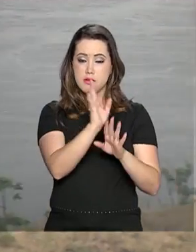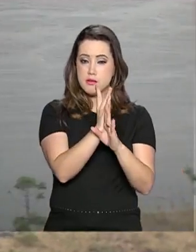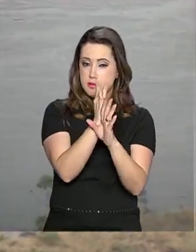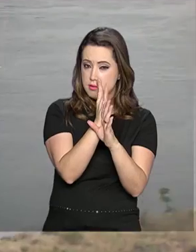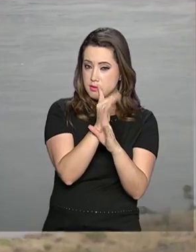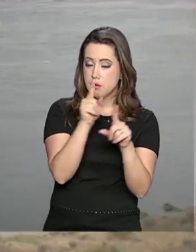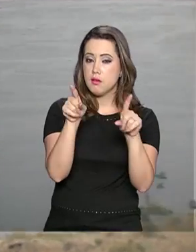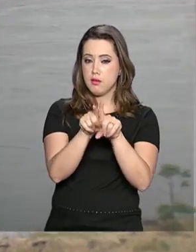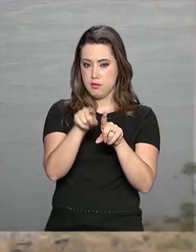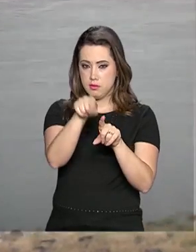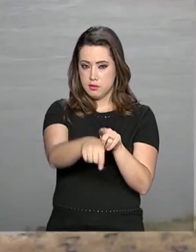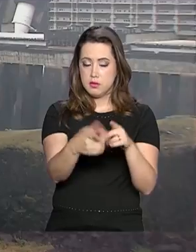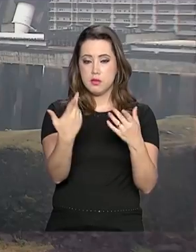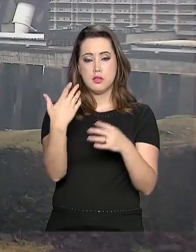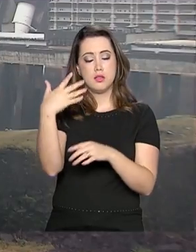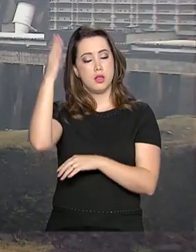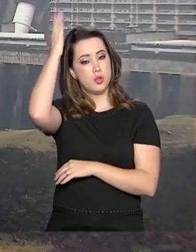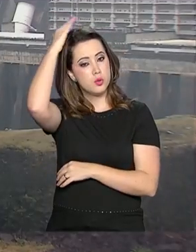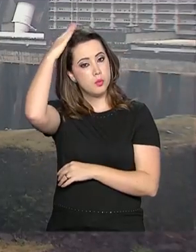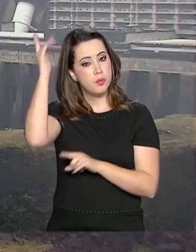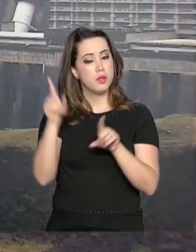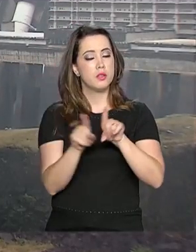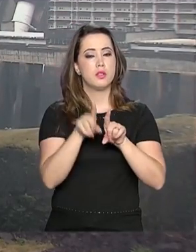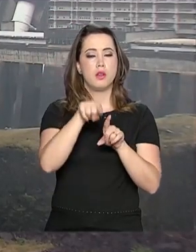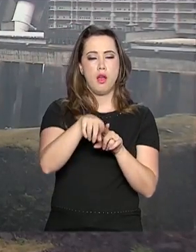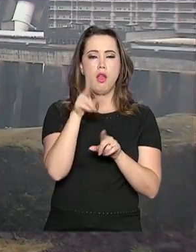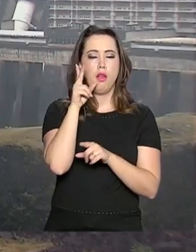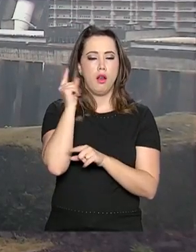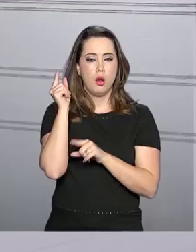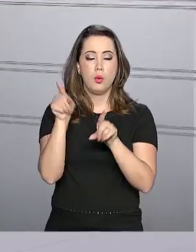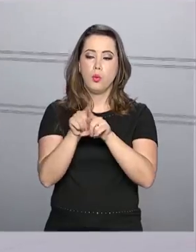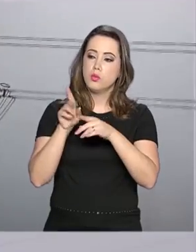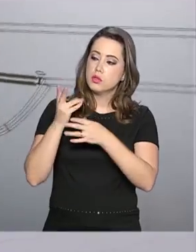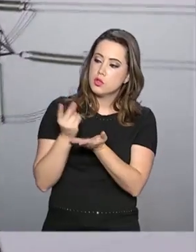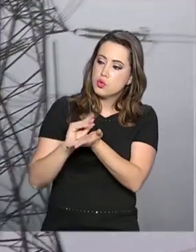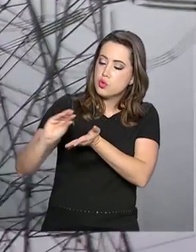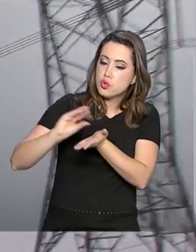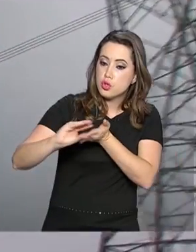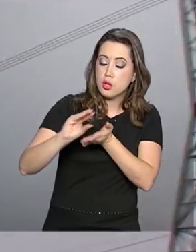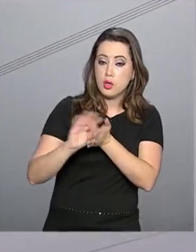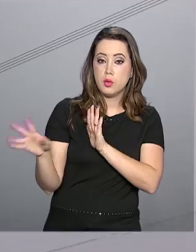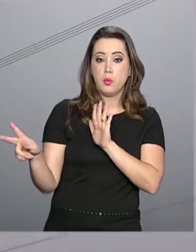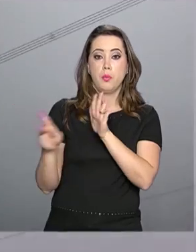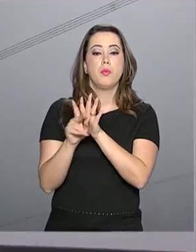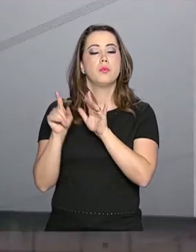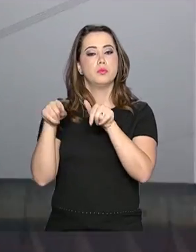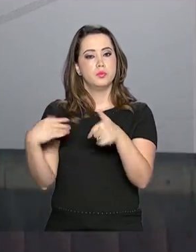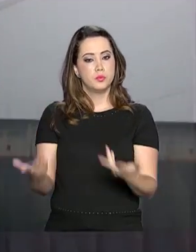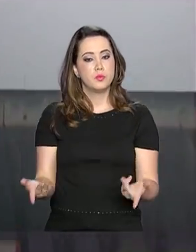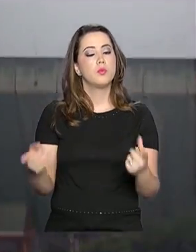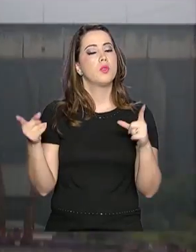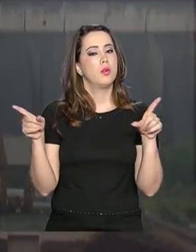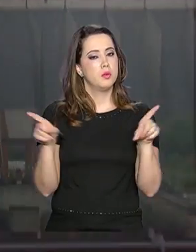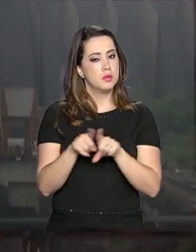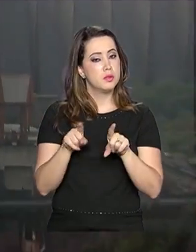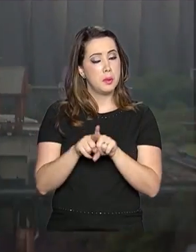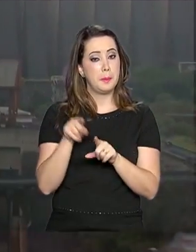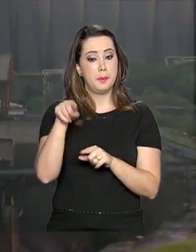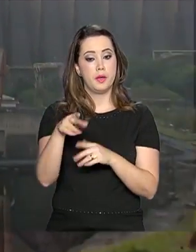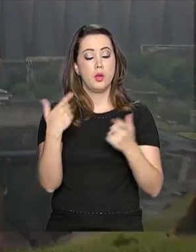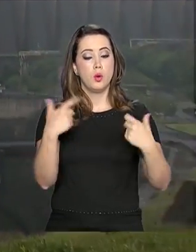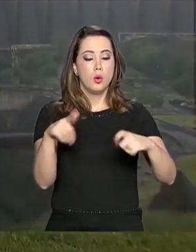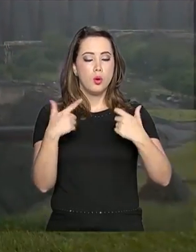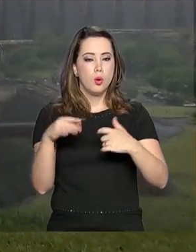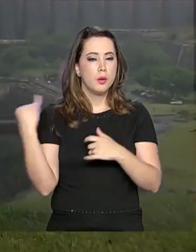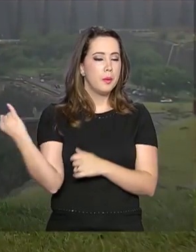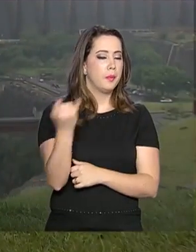tiveram áreas alagadas para a formação do reservatório, são beneficiados diretamente. Além disso, a hidrelétrica